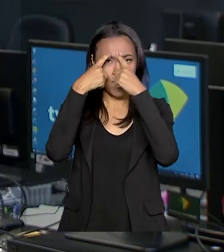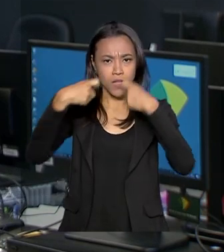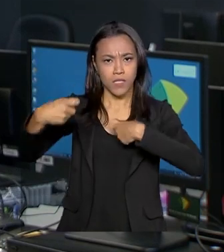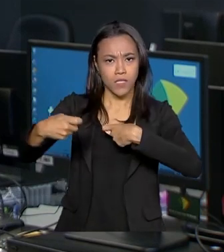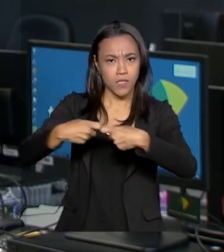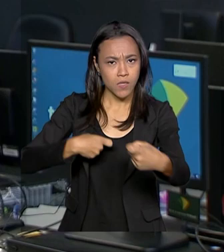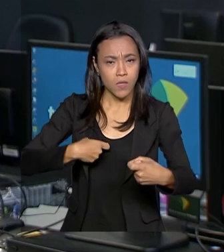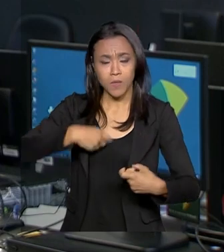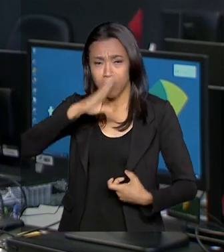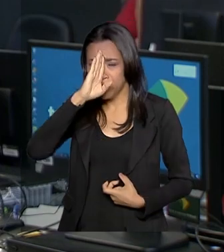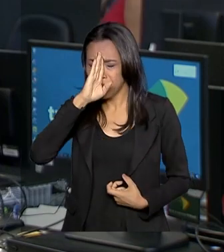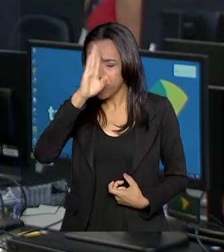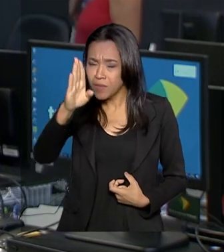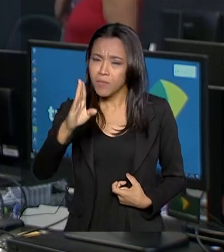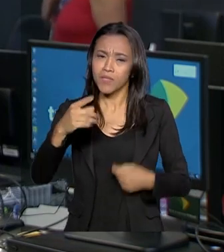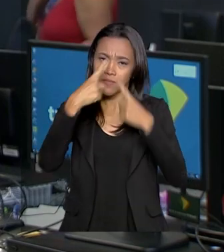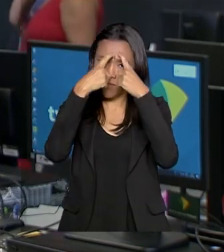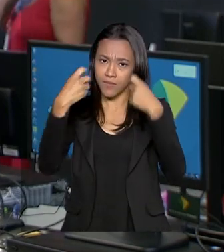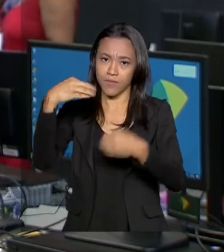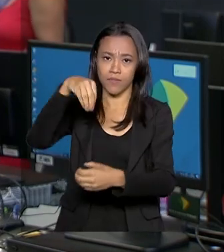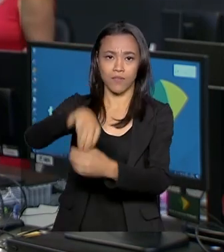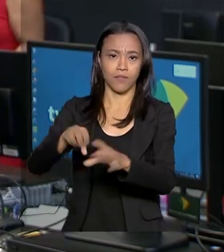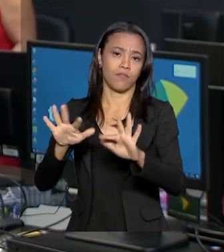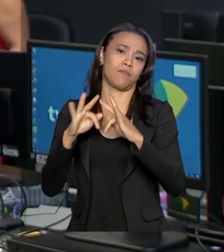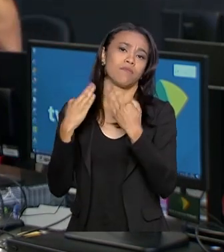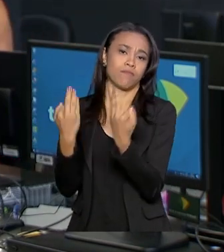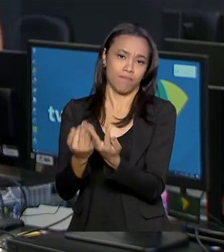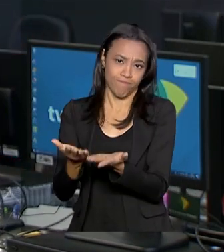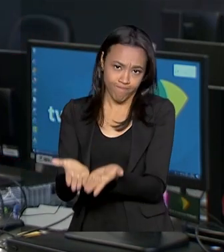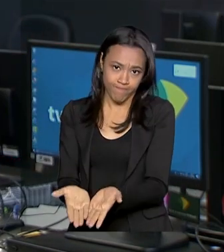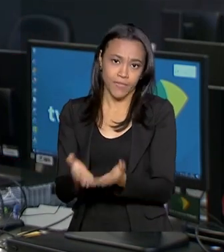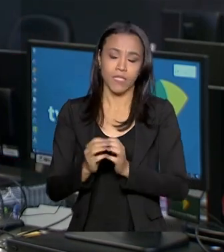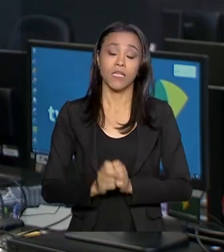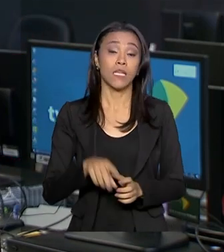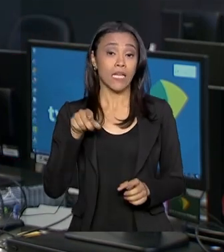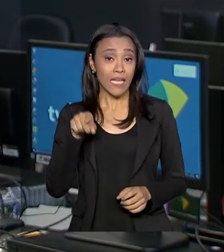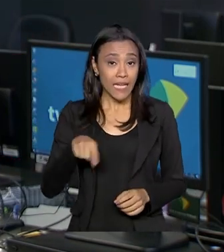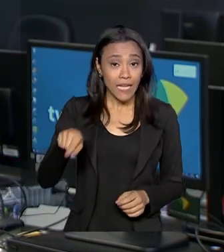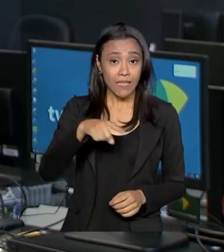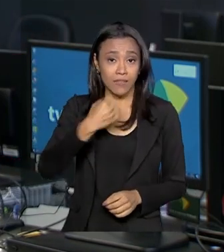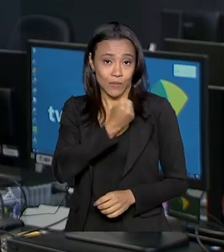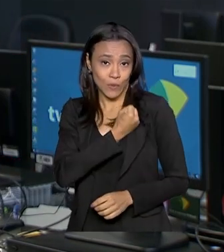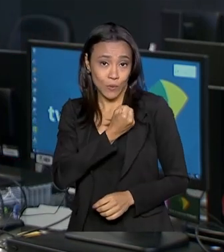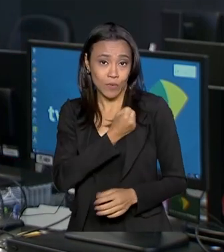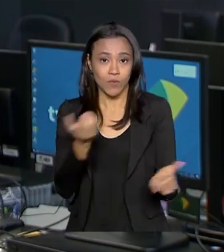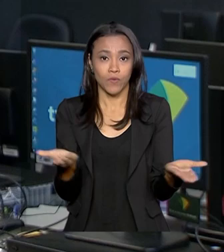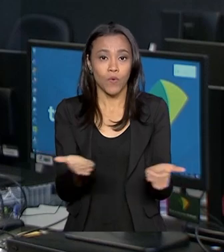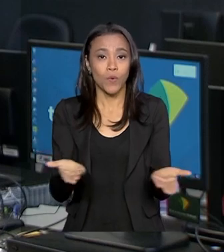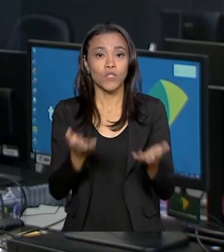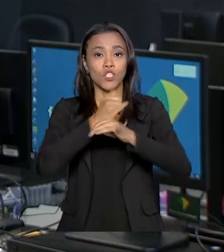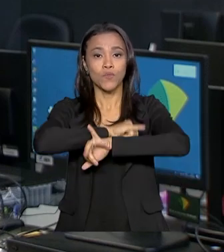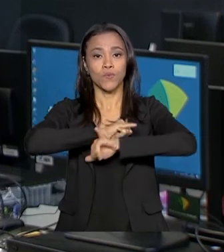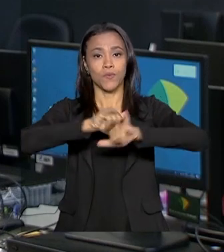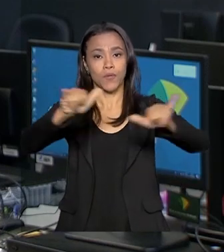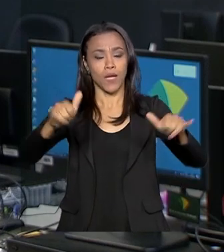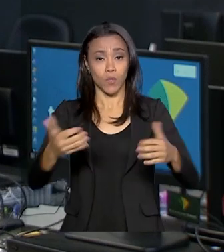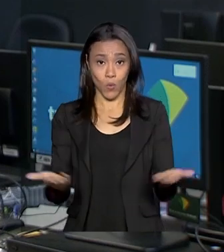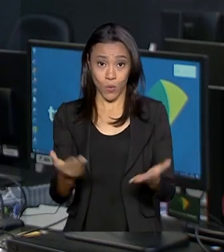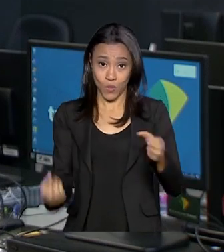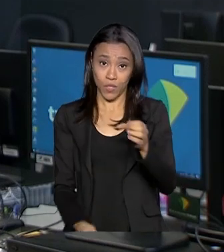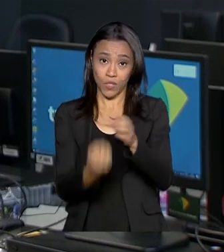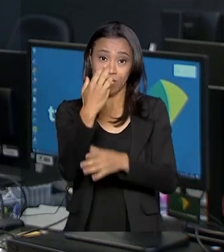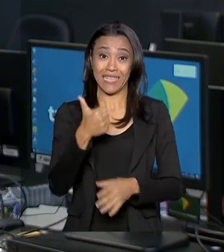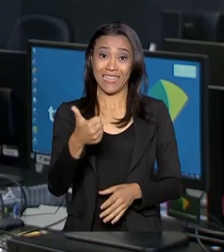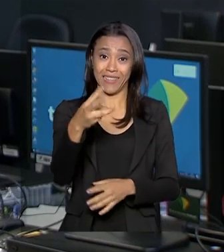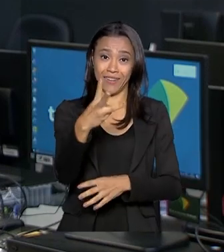principalmente, violência doméstica e familiar. Os números foram divulgados hoje, no aniversário de 13 anos da Lei